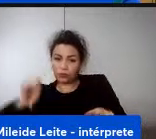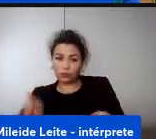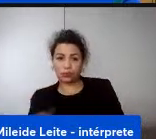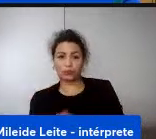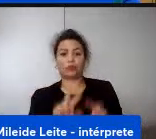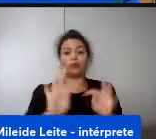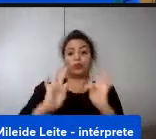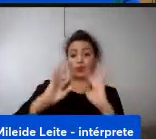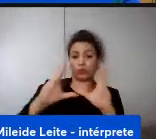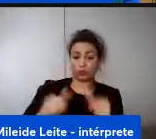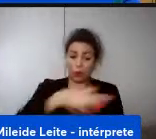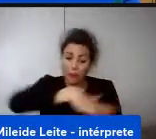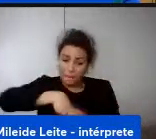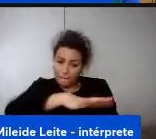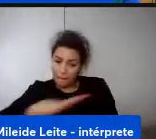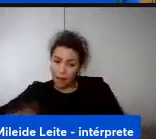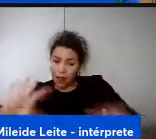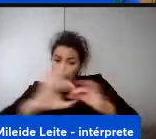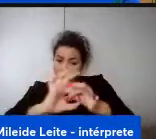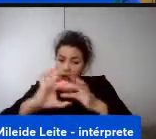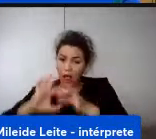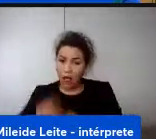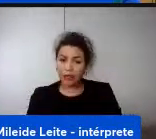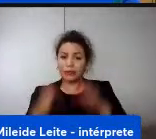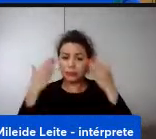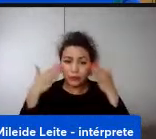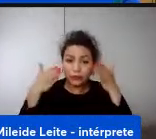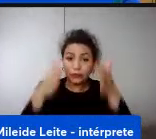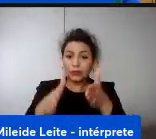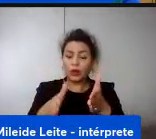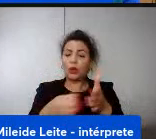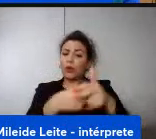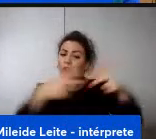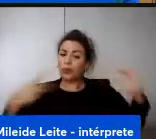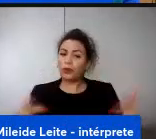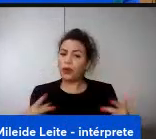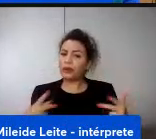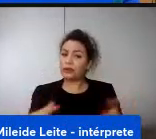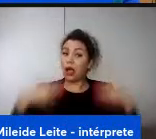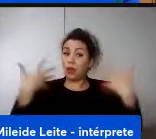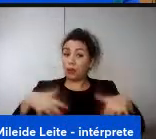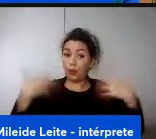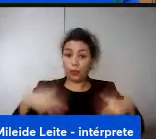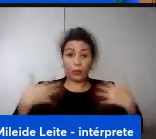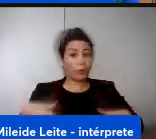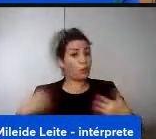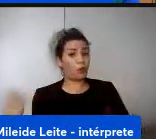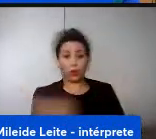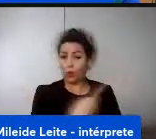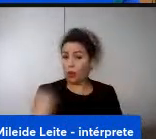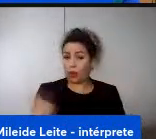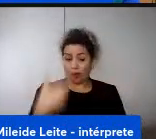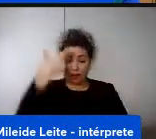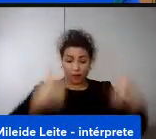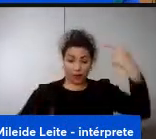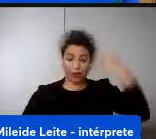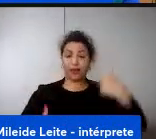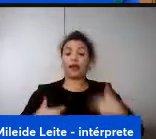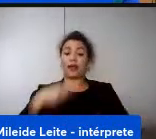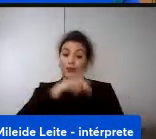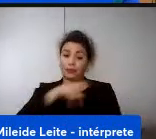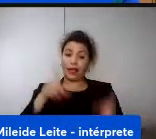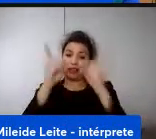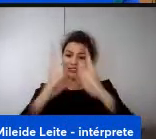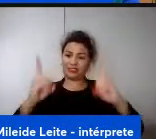todas essas áreas e muito especificamente por uma coisa que nos é muito cara a todos nós, professores, que é a